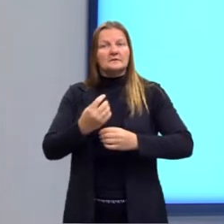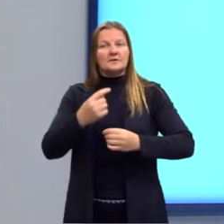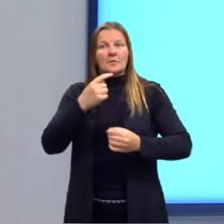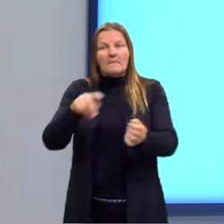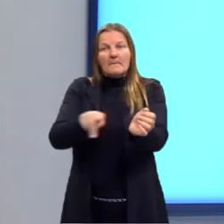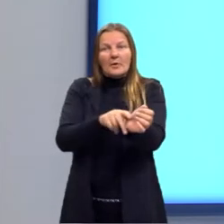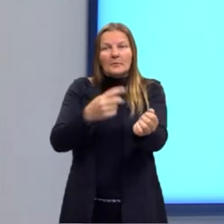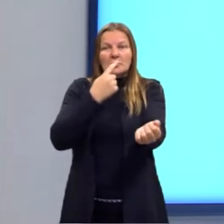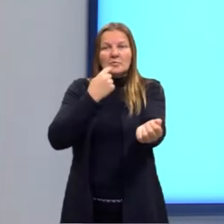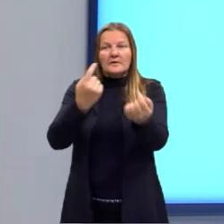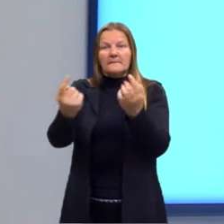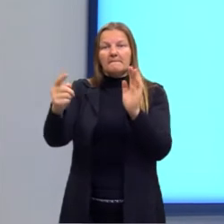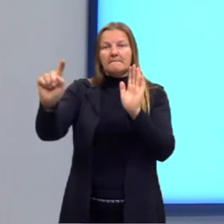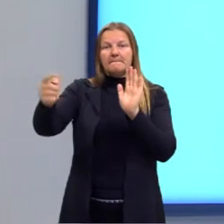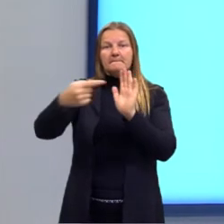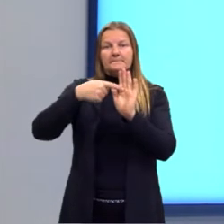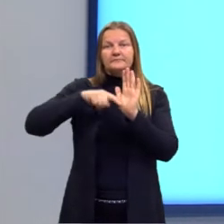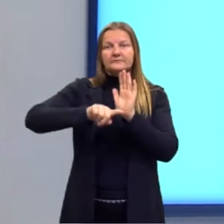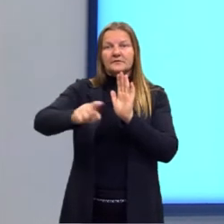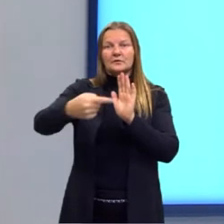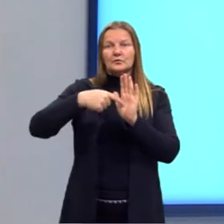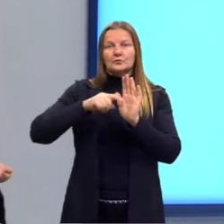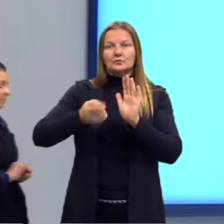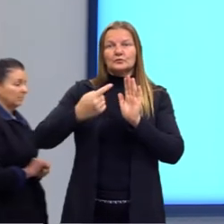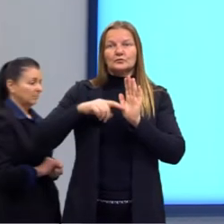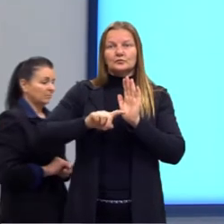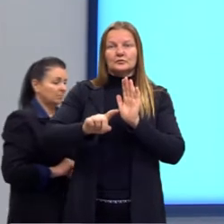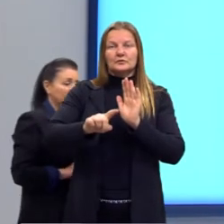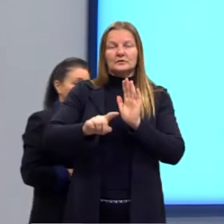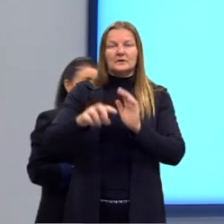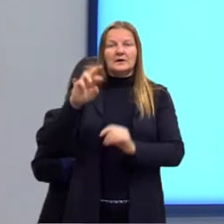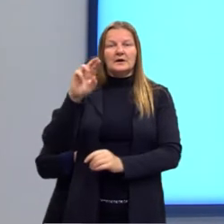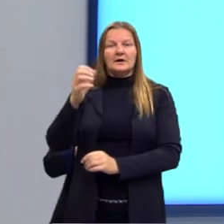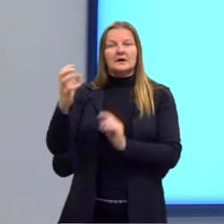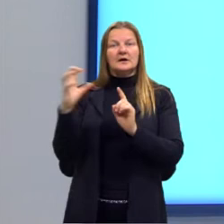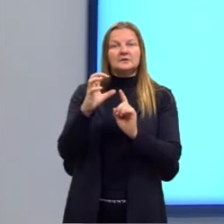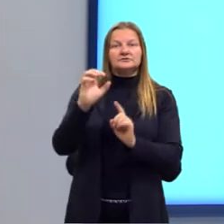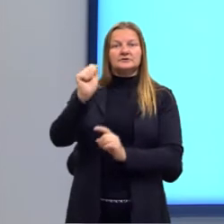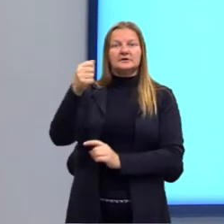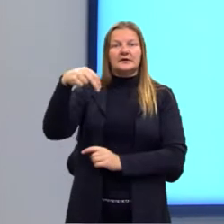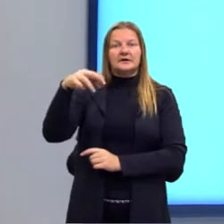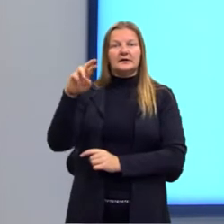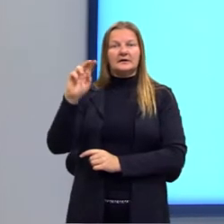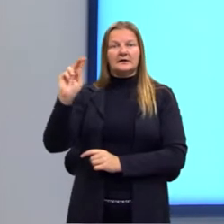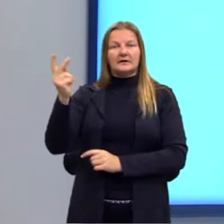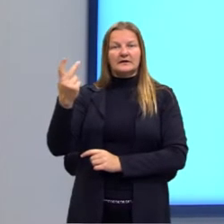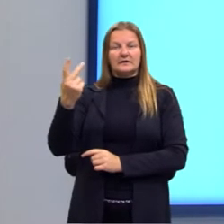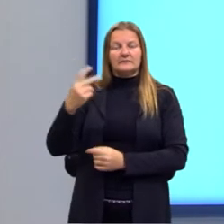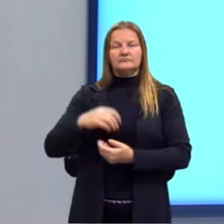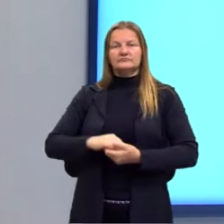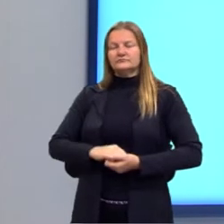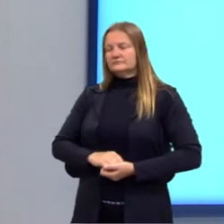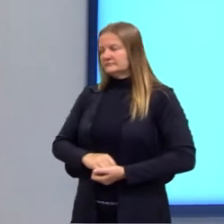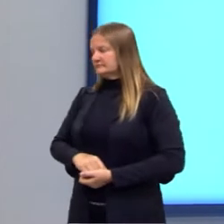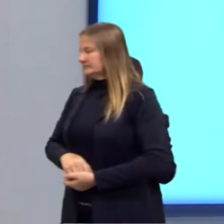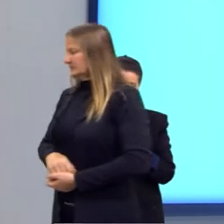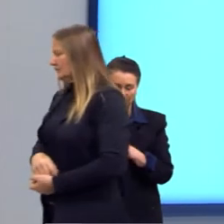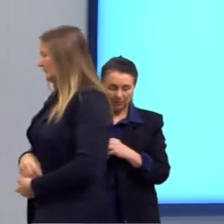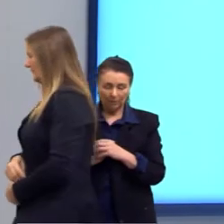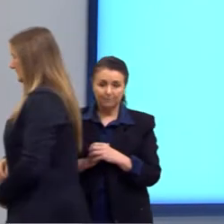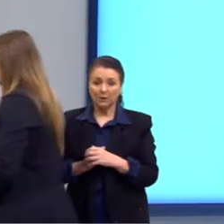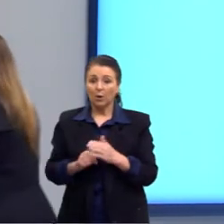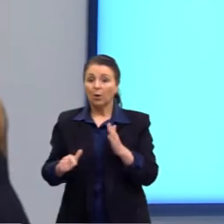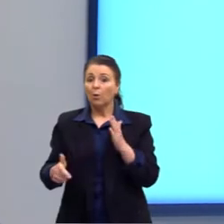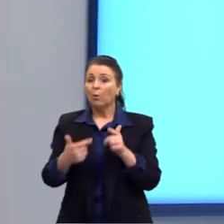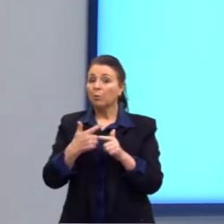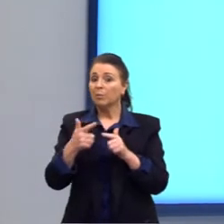vai começar a produzir aglutininas anti RH O problema vai dar na segunda transfusão